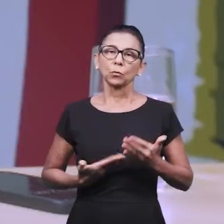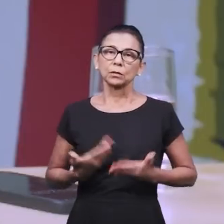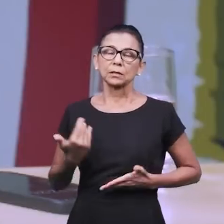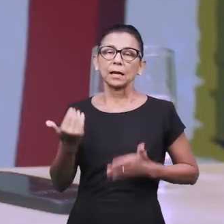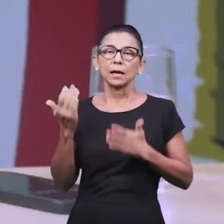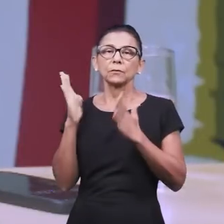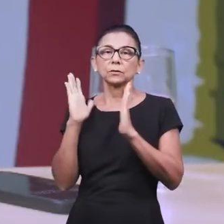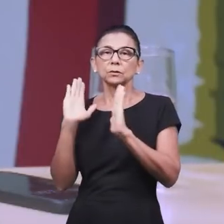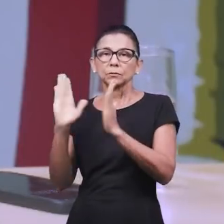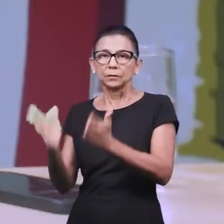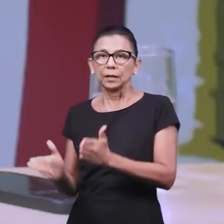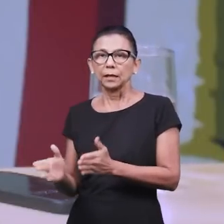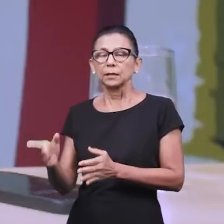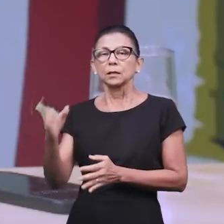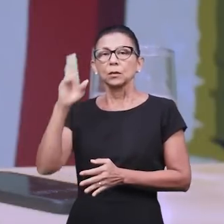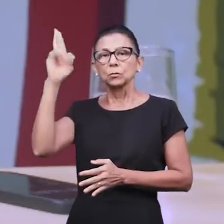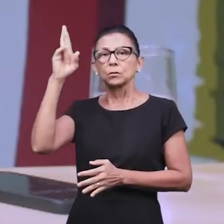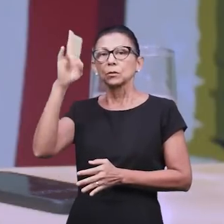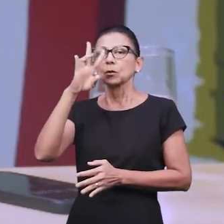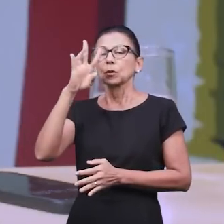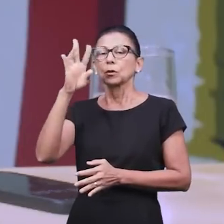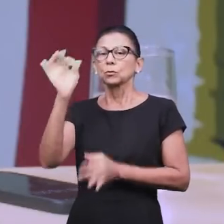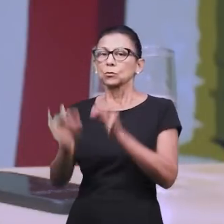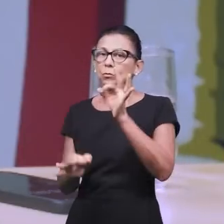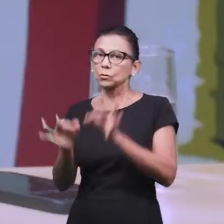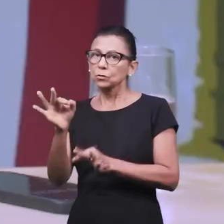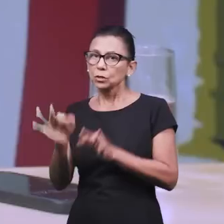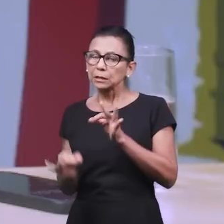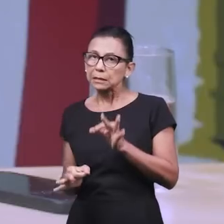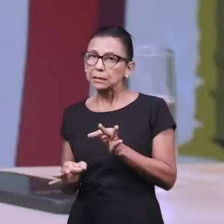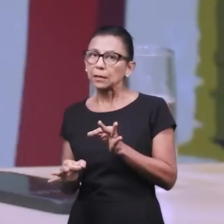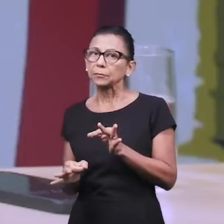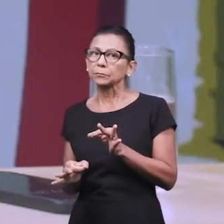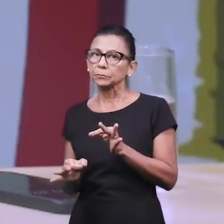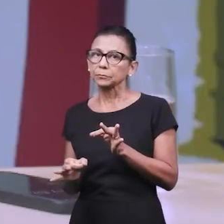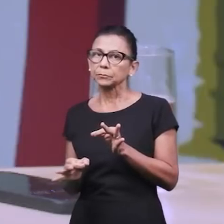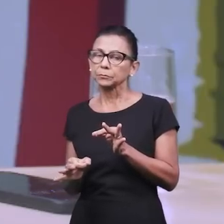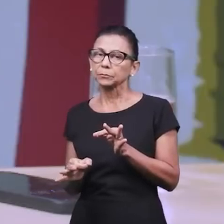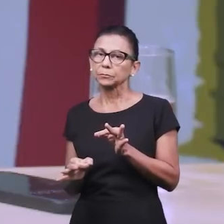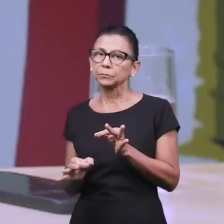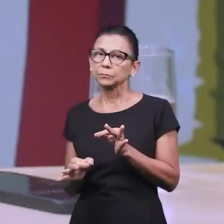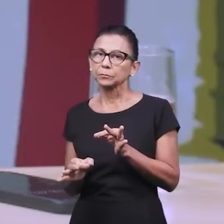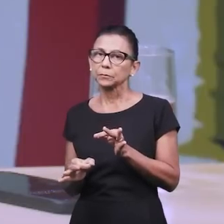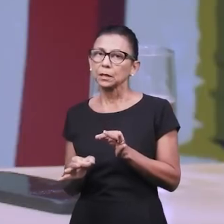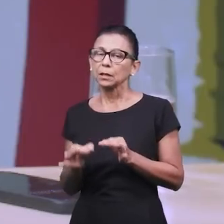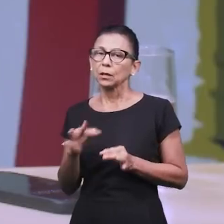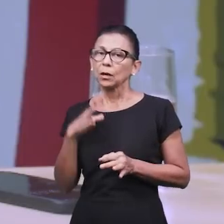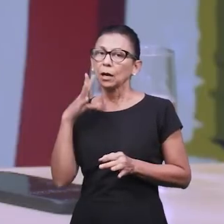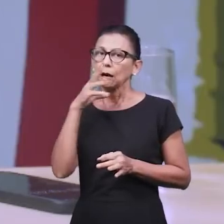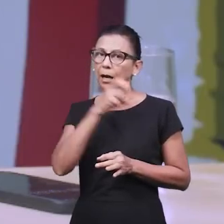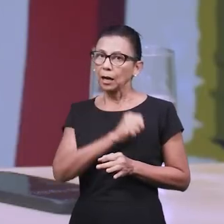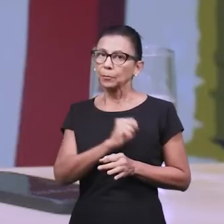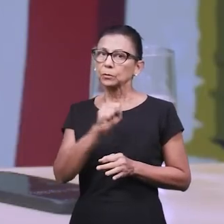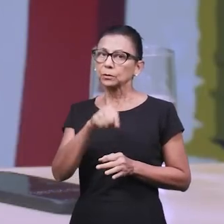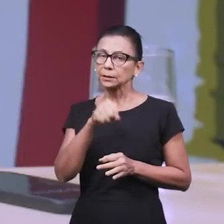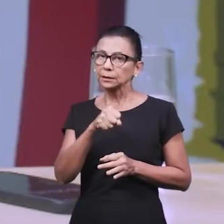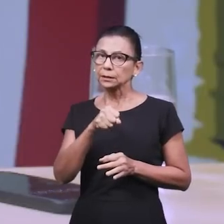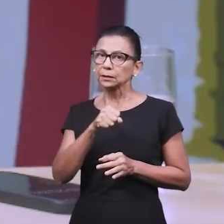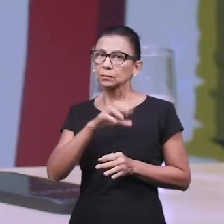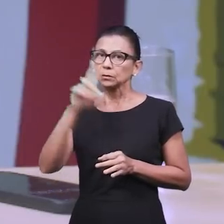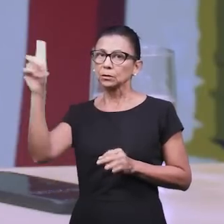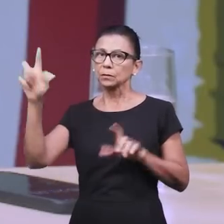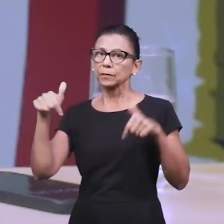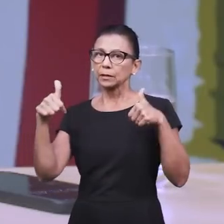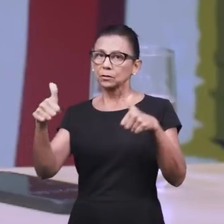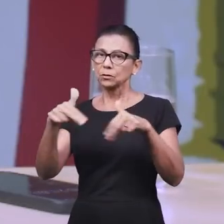de dia e de noite, ainda que tardio, para com eles, digo-vos que depressa lhes fará justiça. E